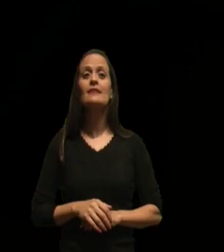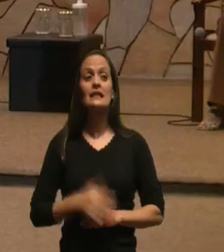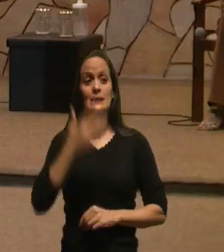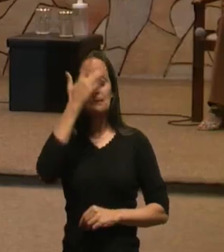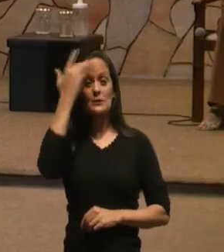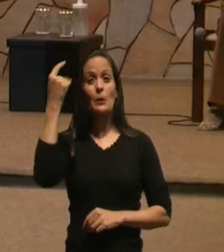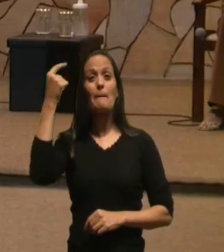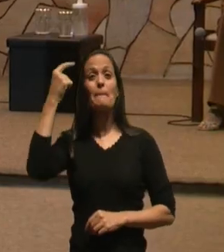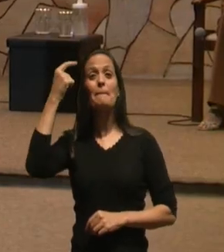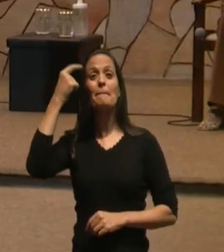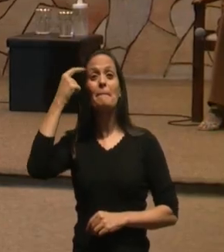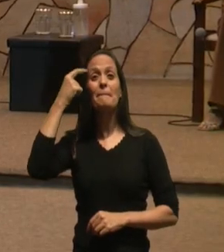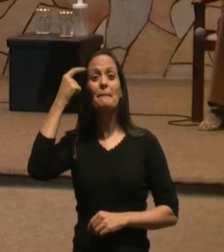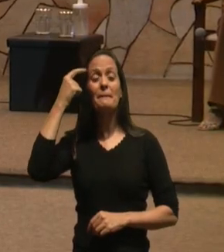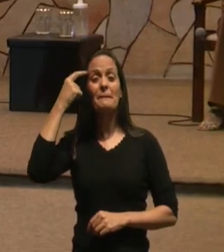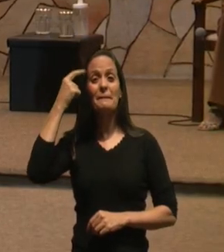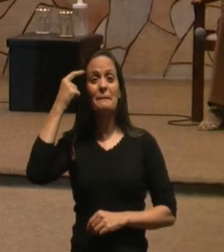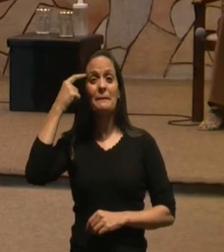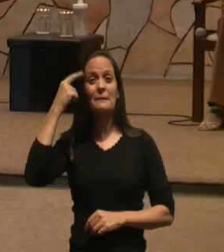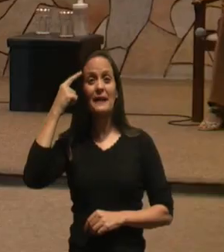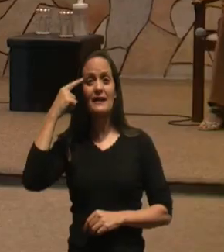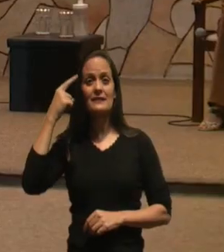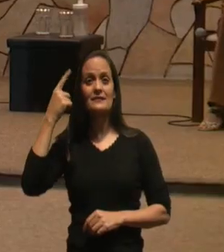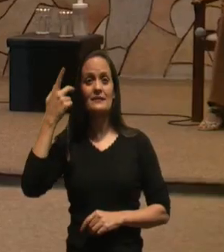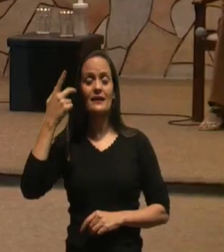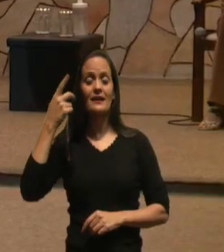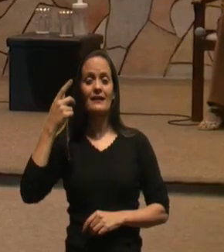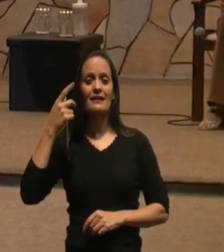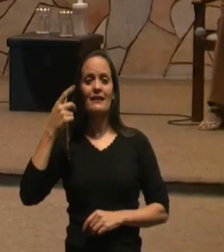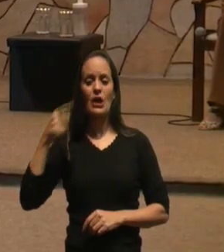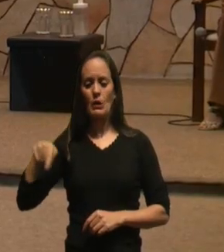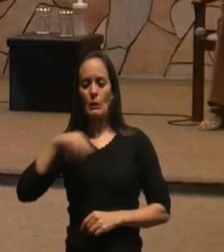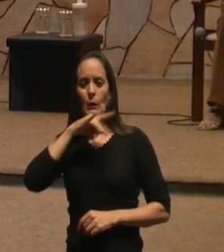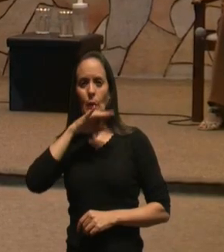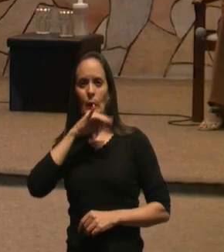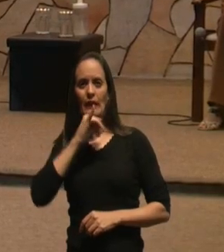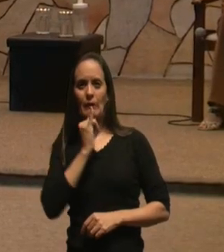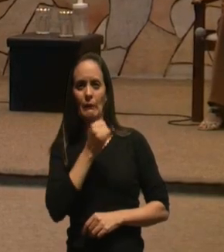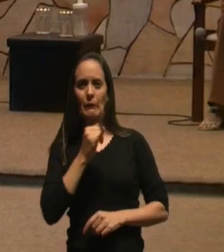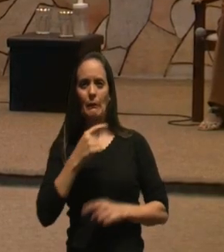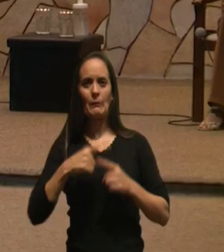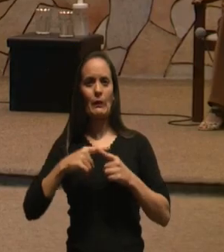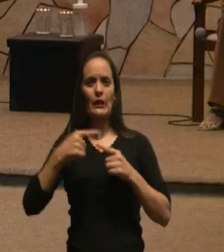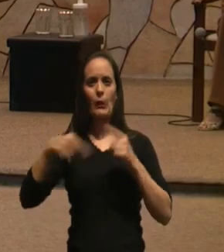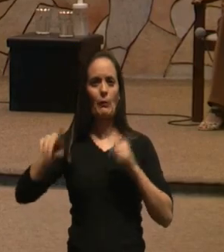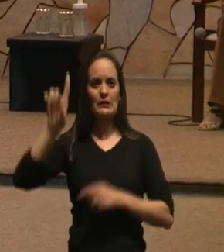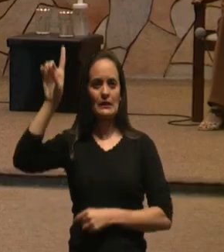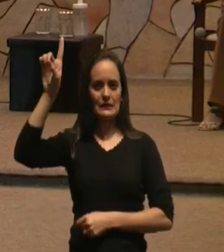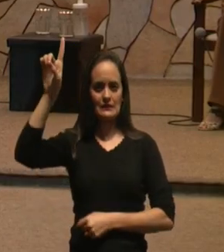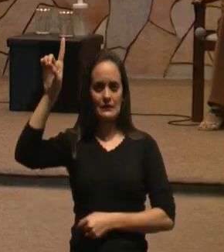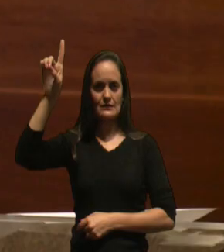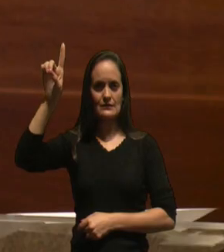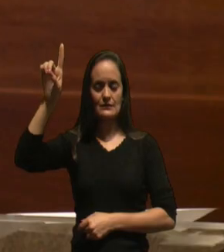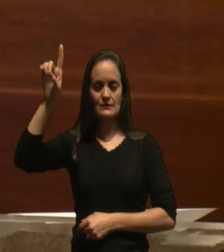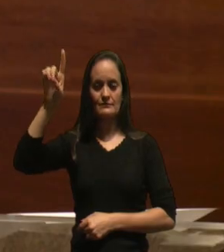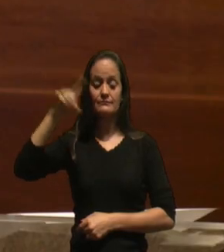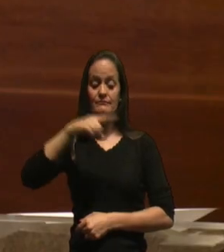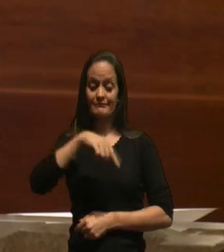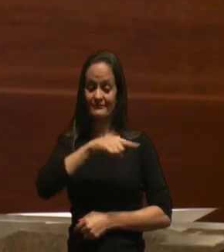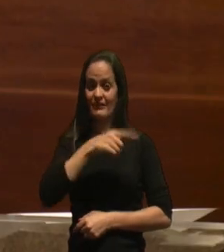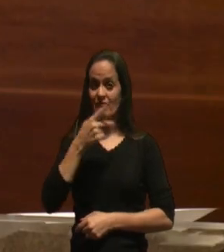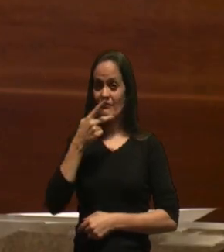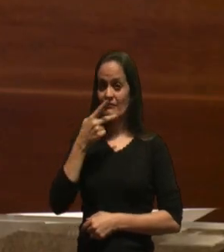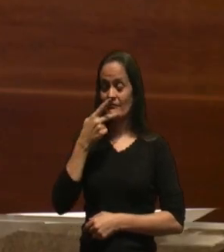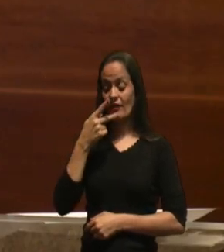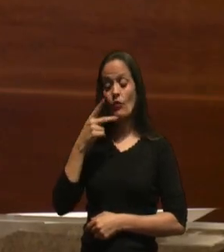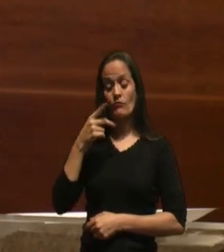tapa na cara, manda prender Micaías, e Micaías disse assim: olha, se vocês